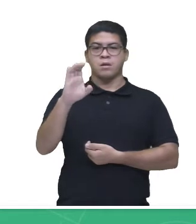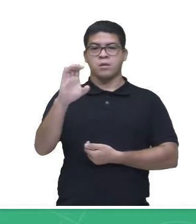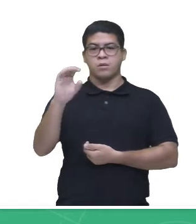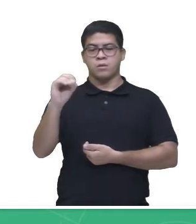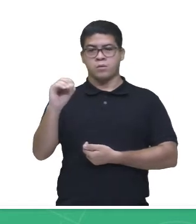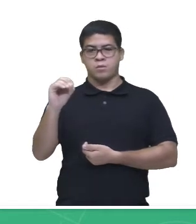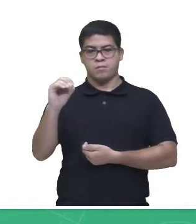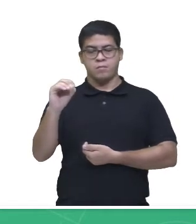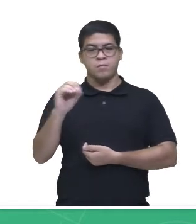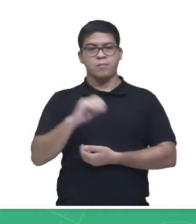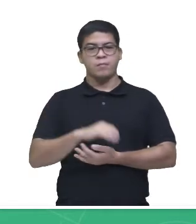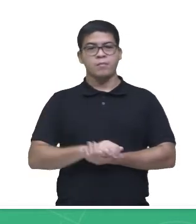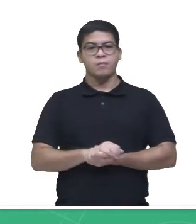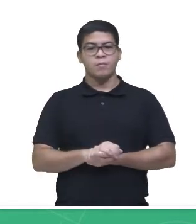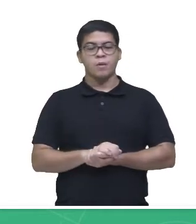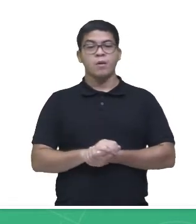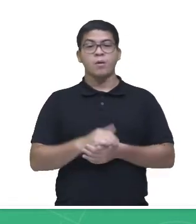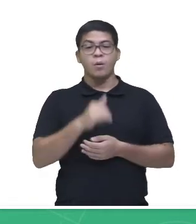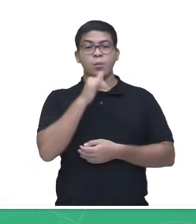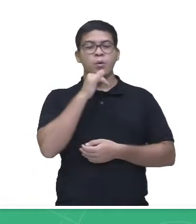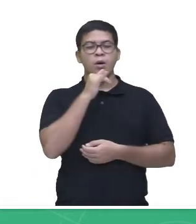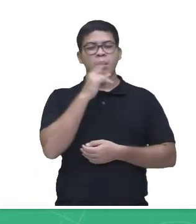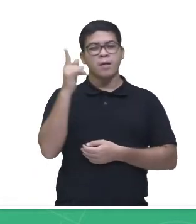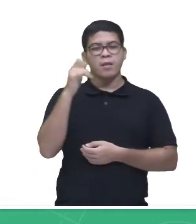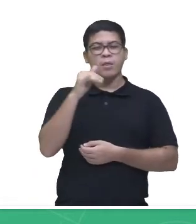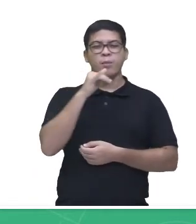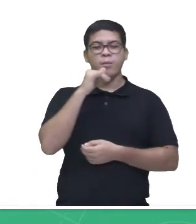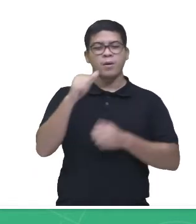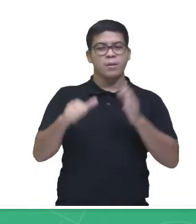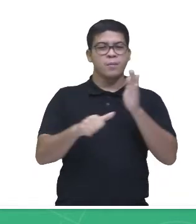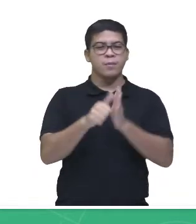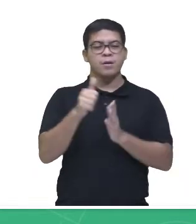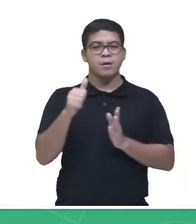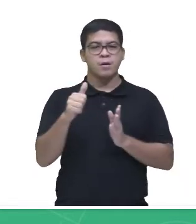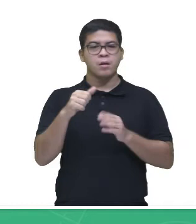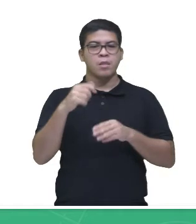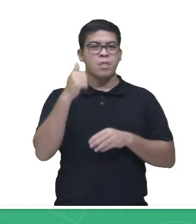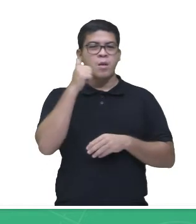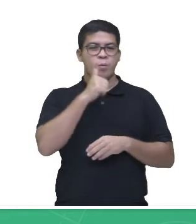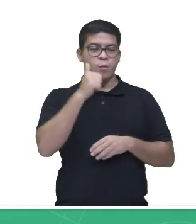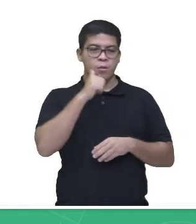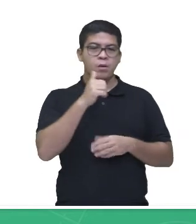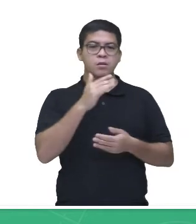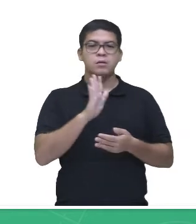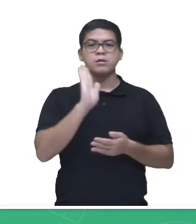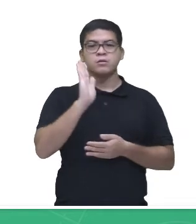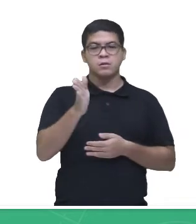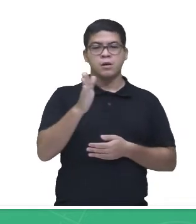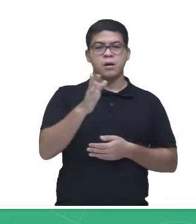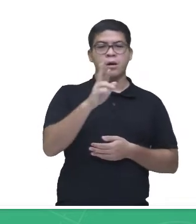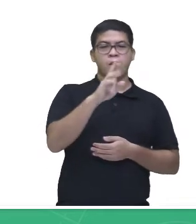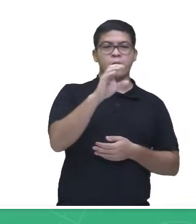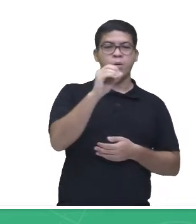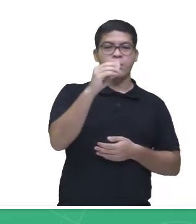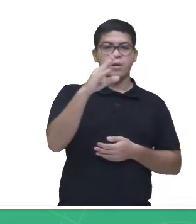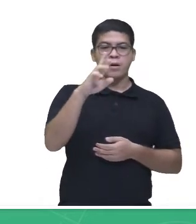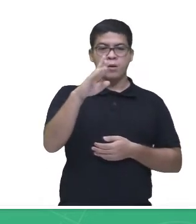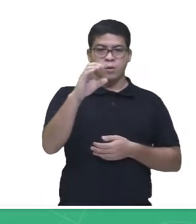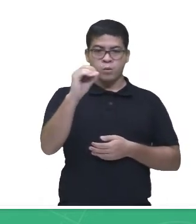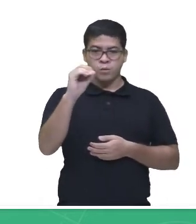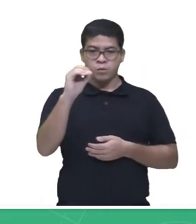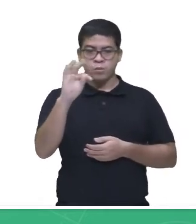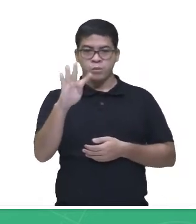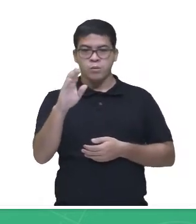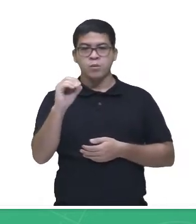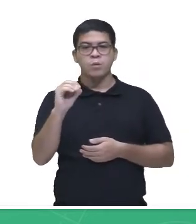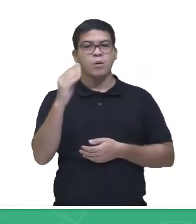exemplo, né? Roto, que é o verbo quebrar. Ver, visto. E volver, vuelto, que é o verbo voltar.